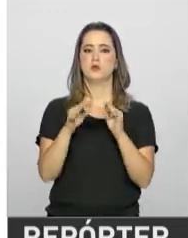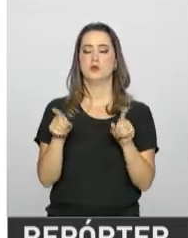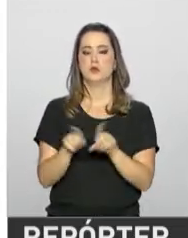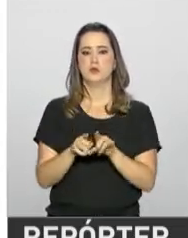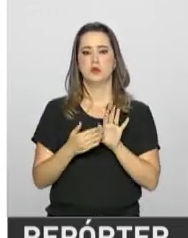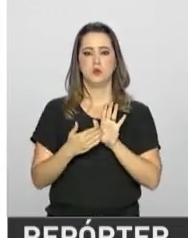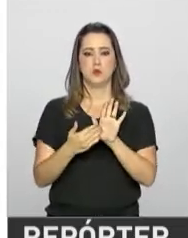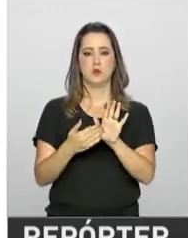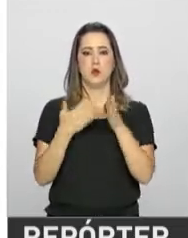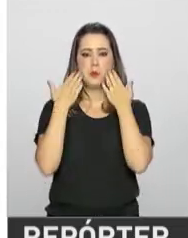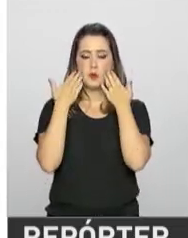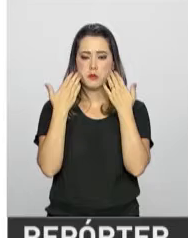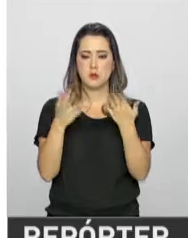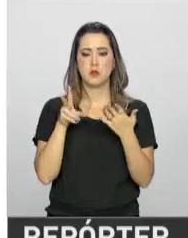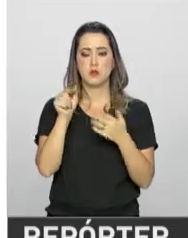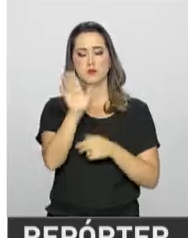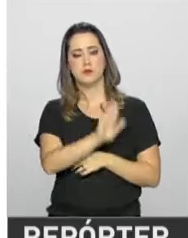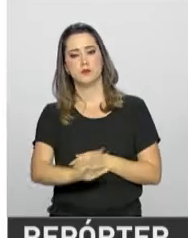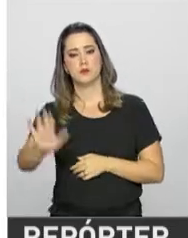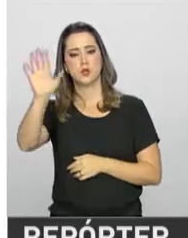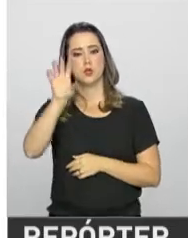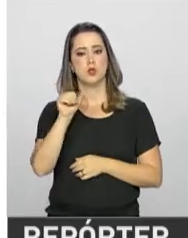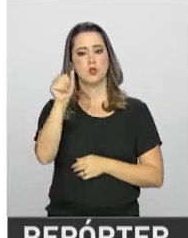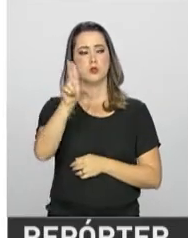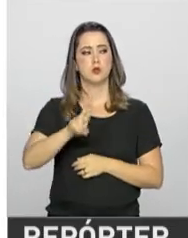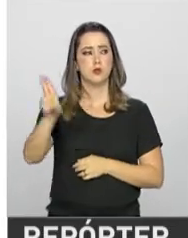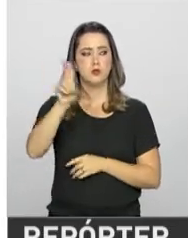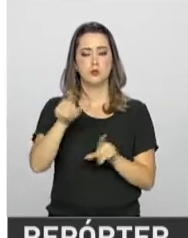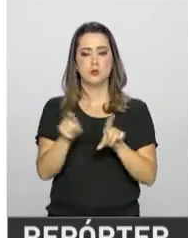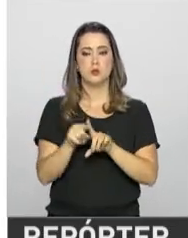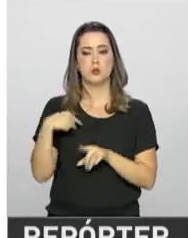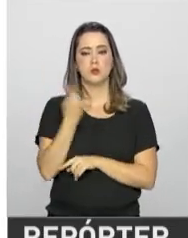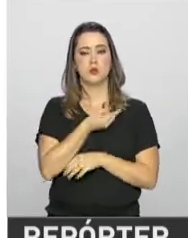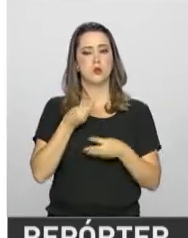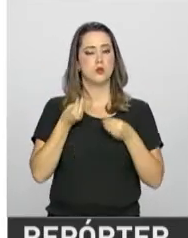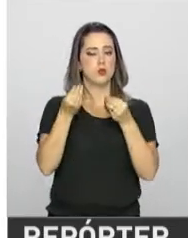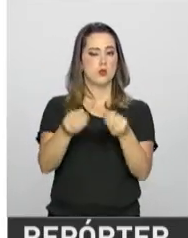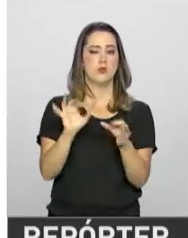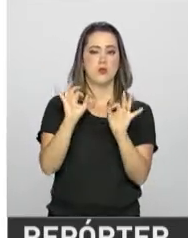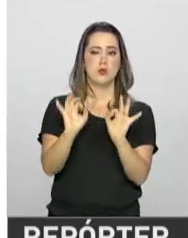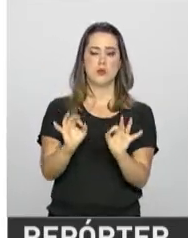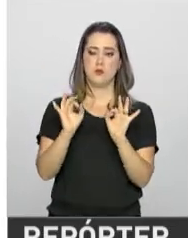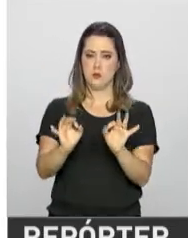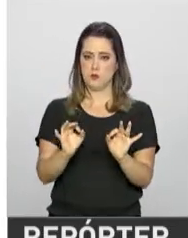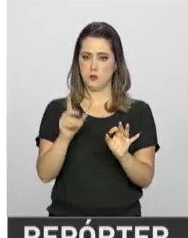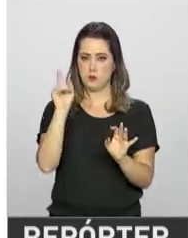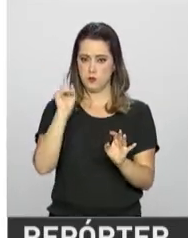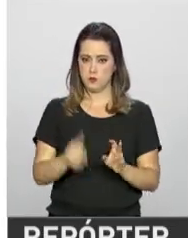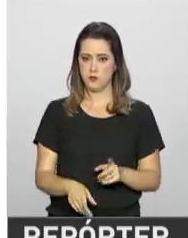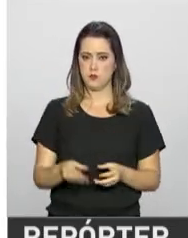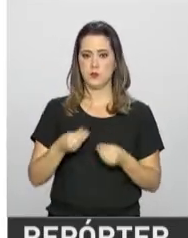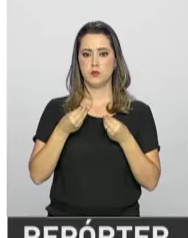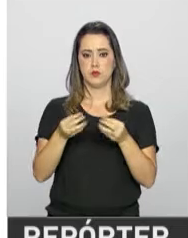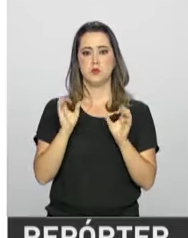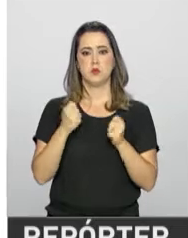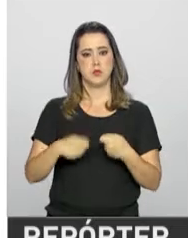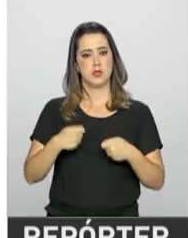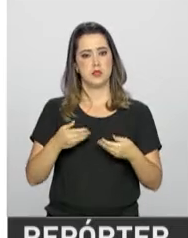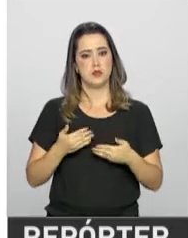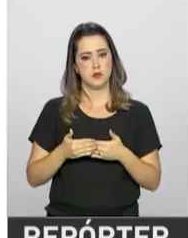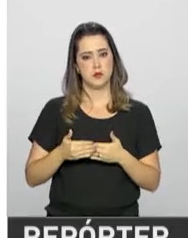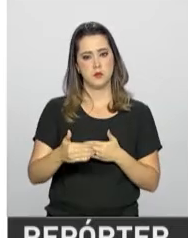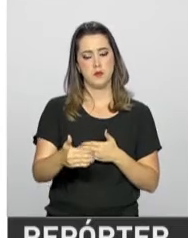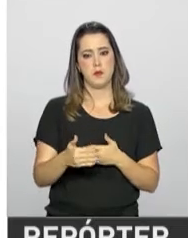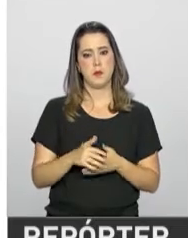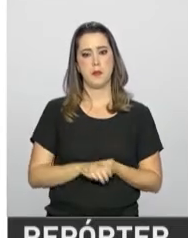apresentadas vida de todos os cantos do brasil de todas as universidades o que nos dá a certeza de que é algo que veio pra ficar agora os